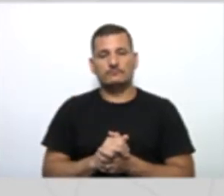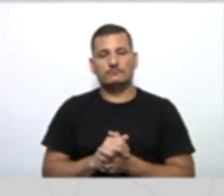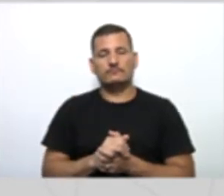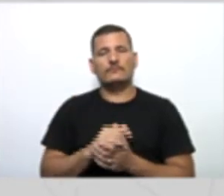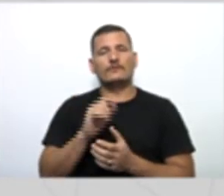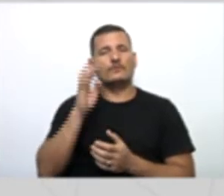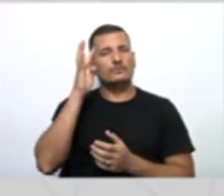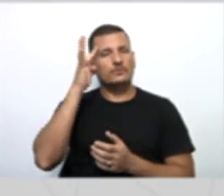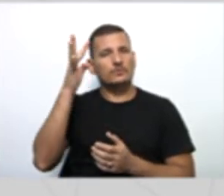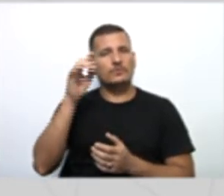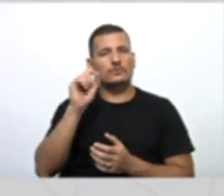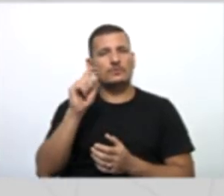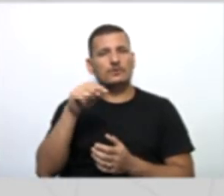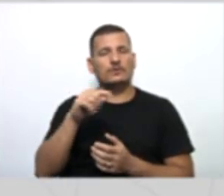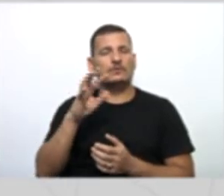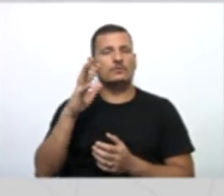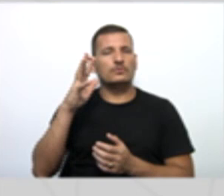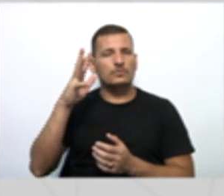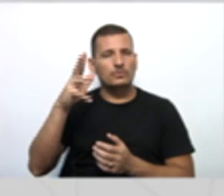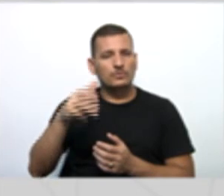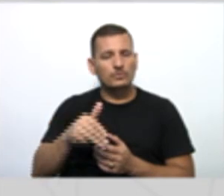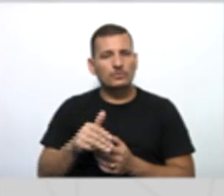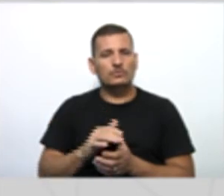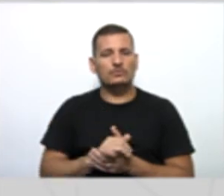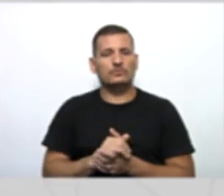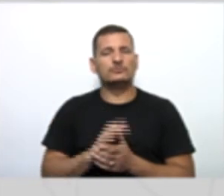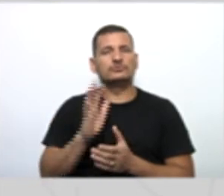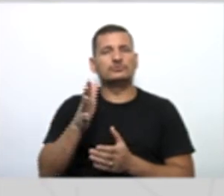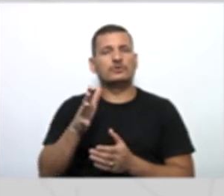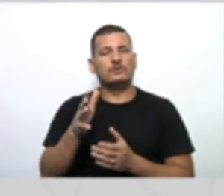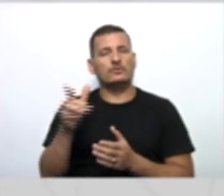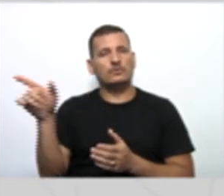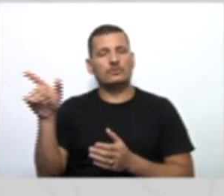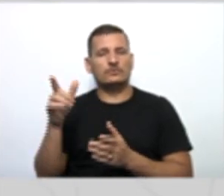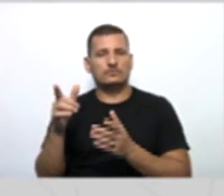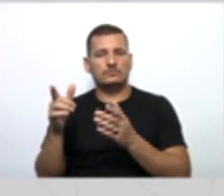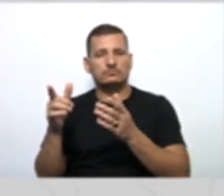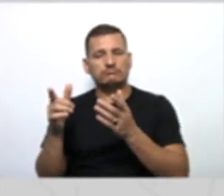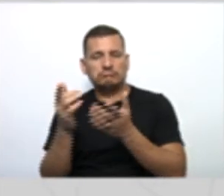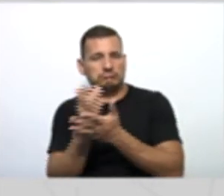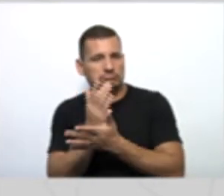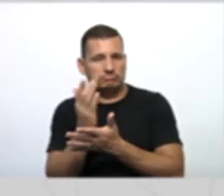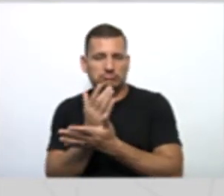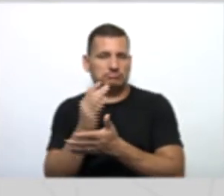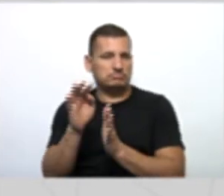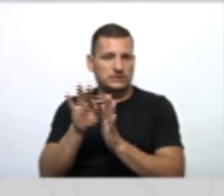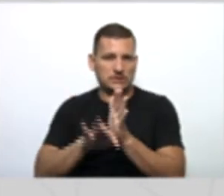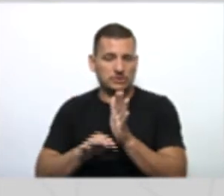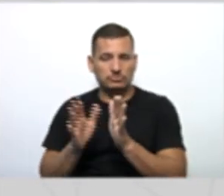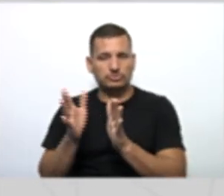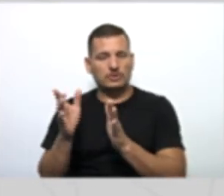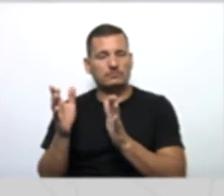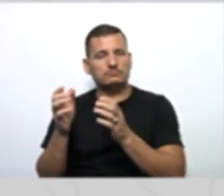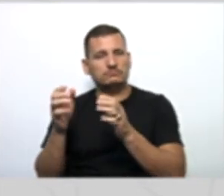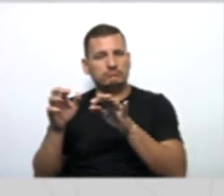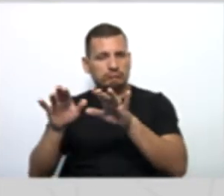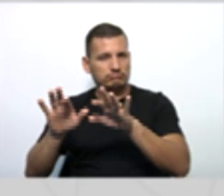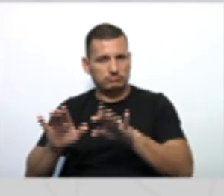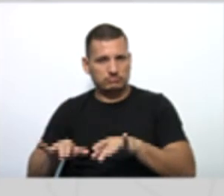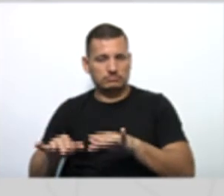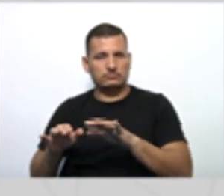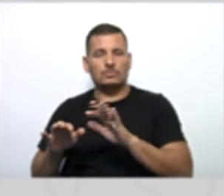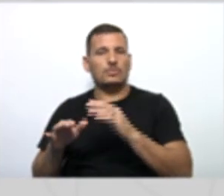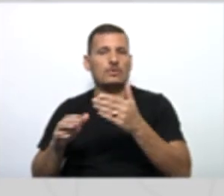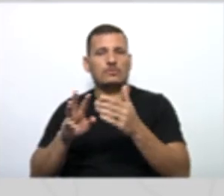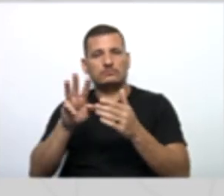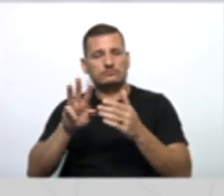todas aquelas fontes que já trataram do assunto. Quem já escreveu a respeito, qual